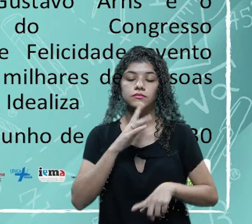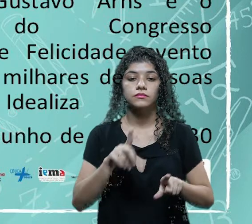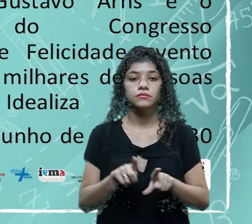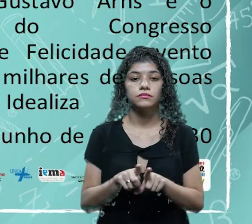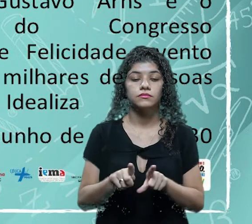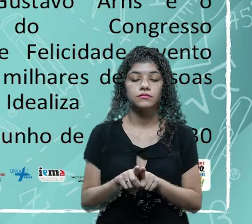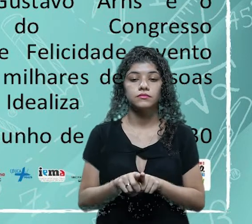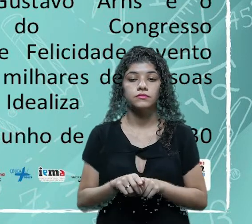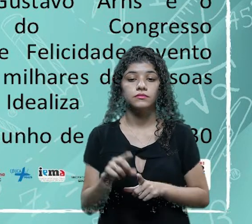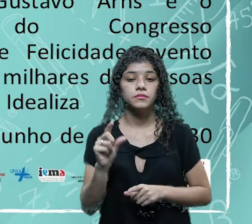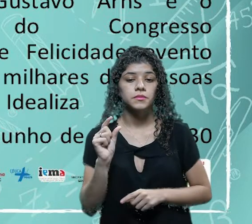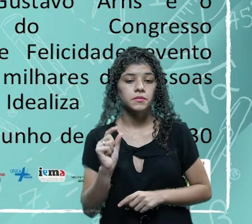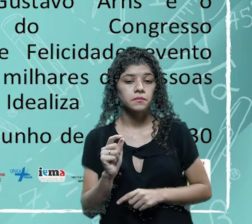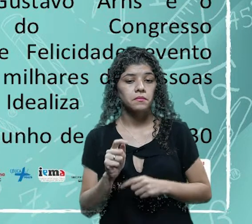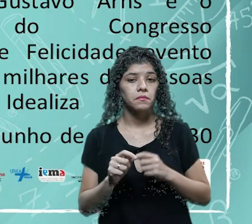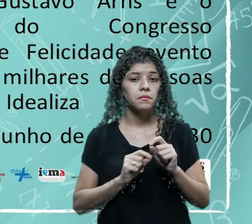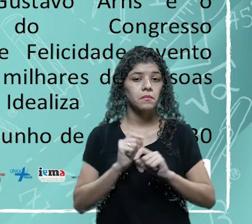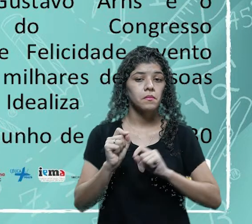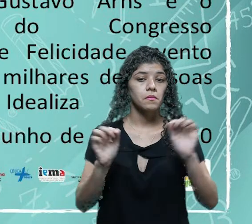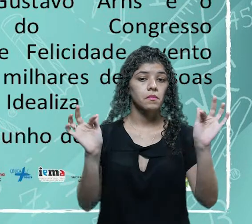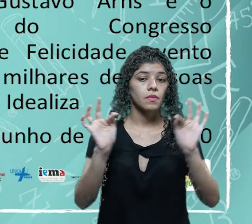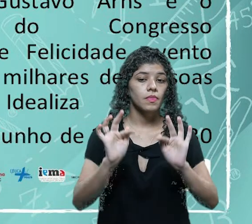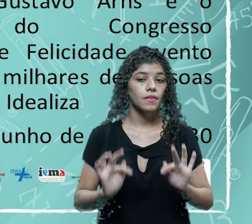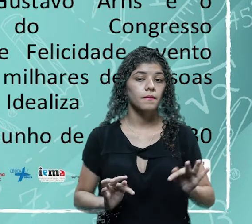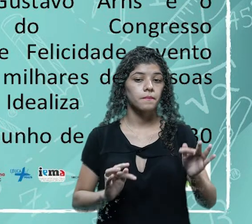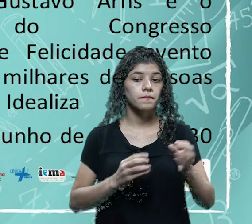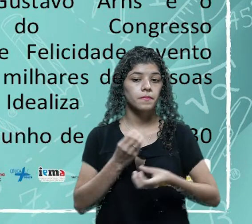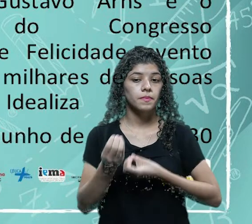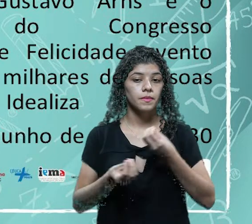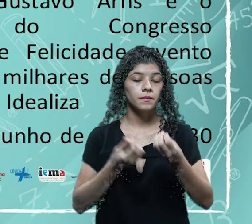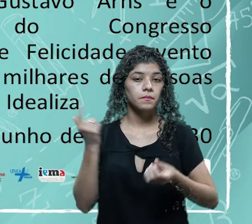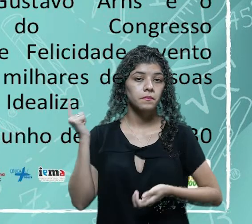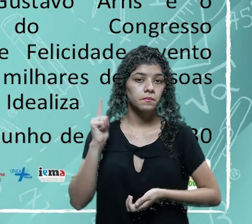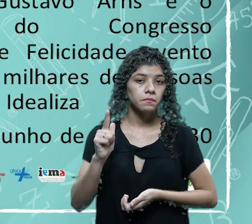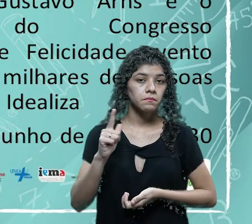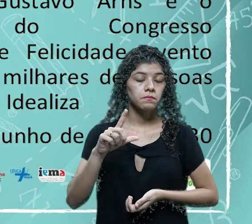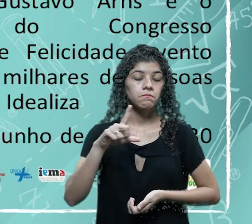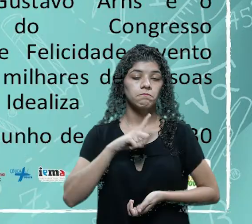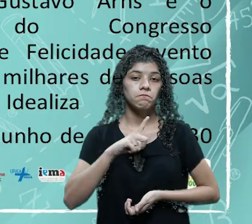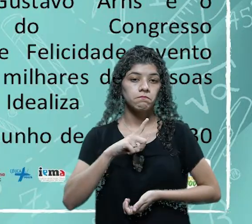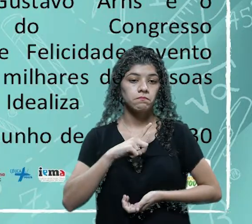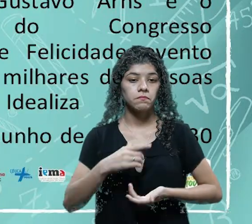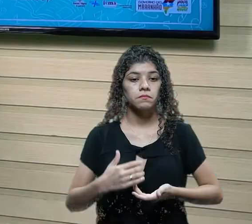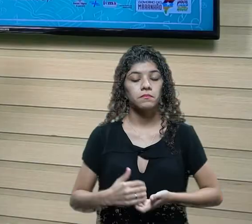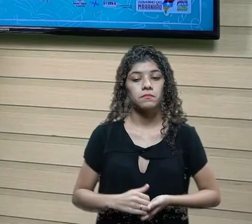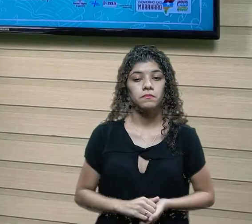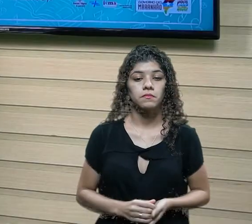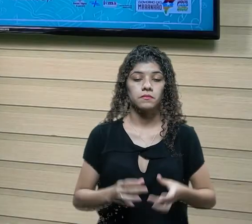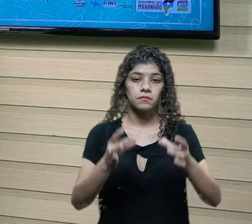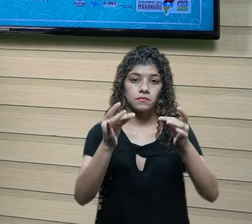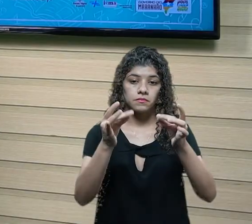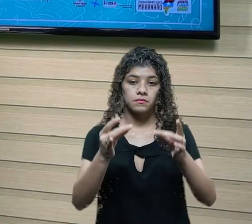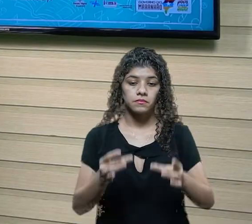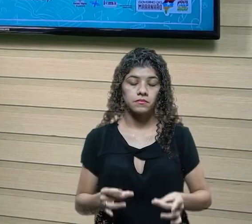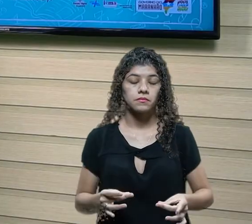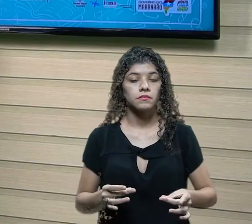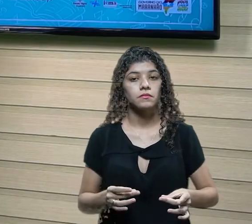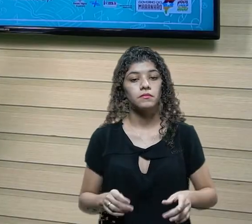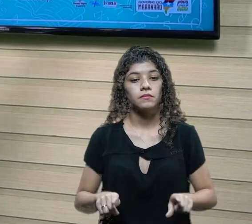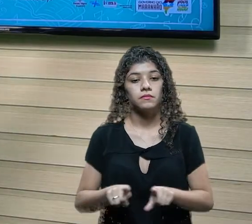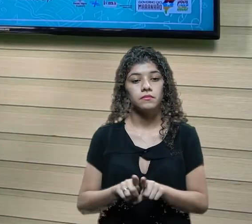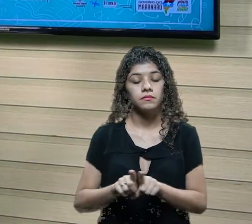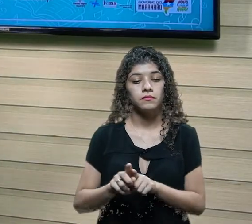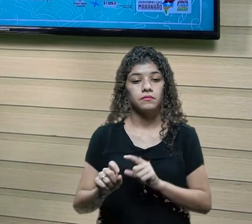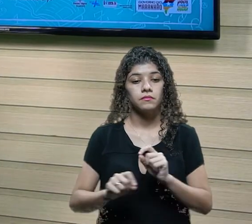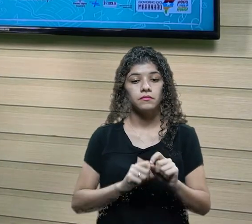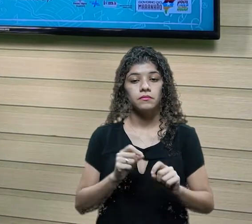não Me dá um pouco que a felicidade como alcançá-la né como mantê-la a gente vai de escrever logo